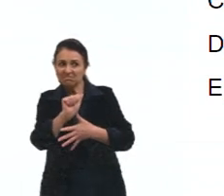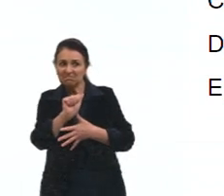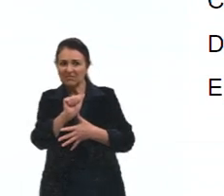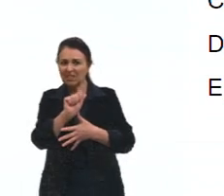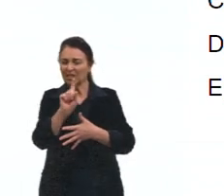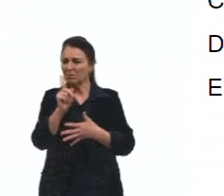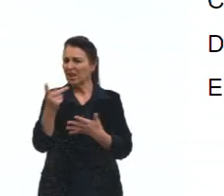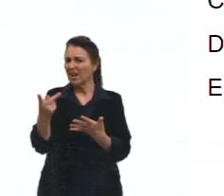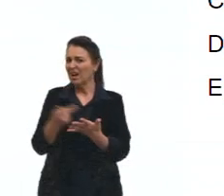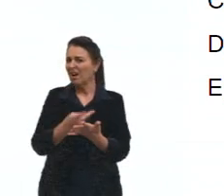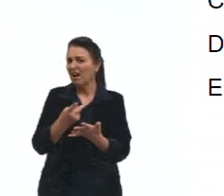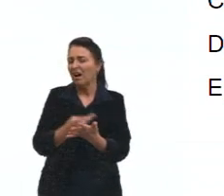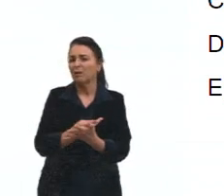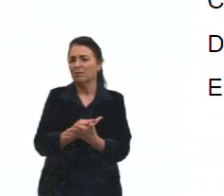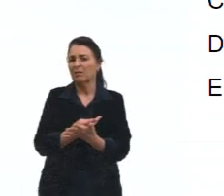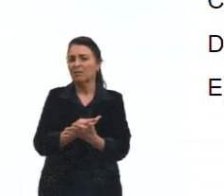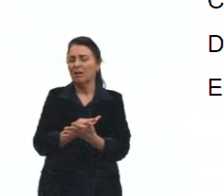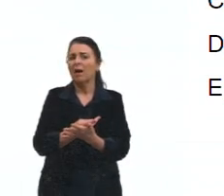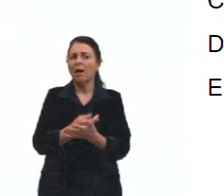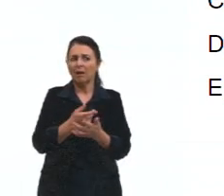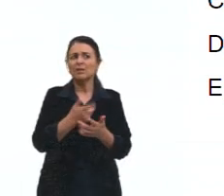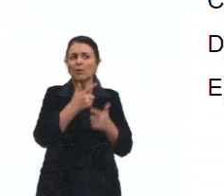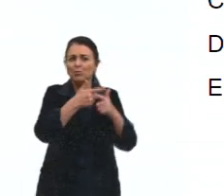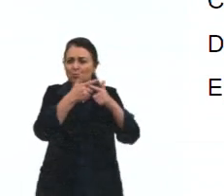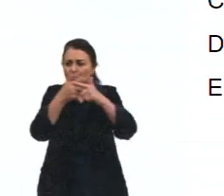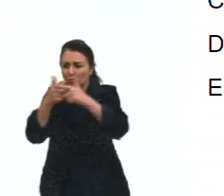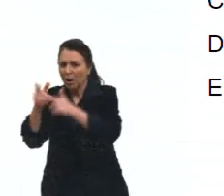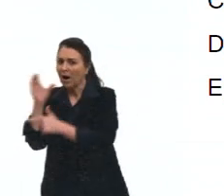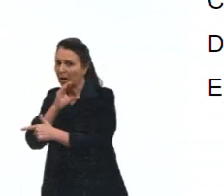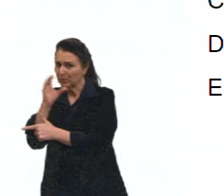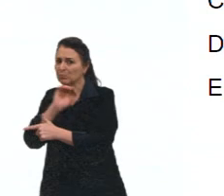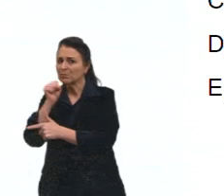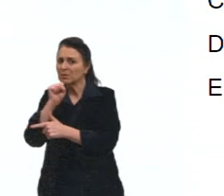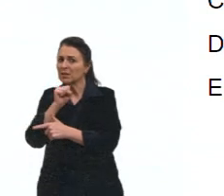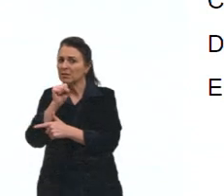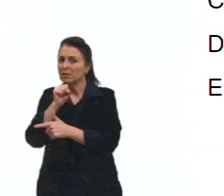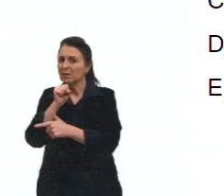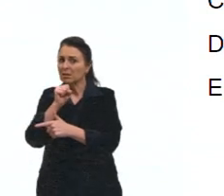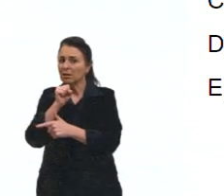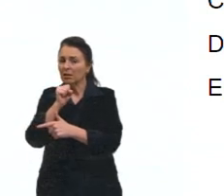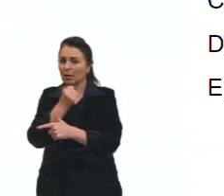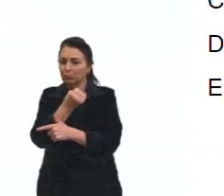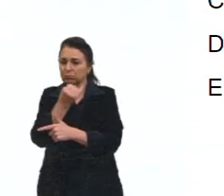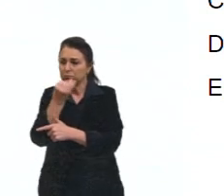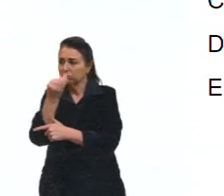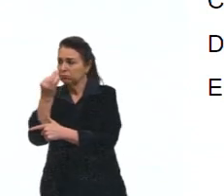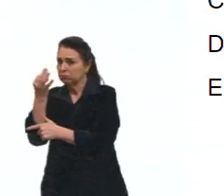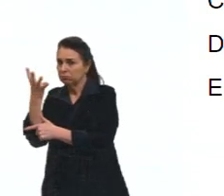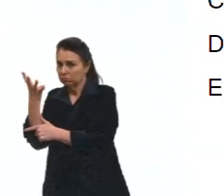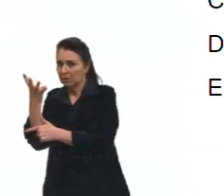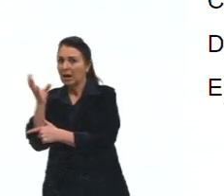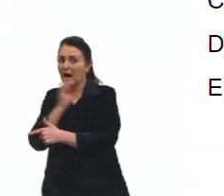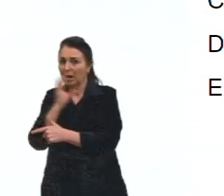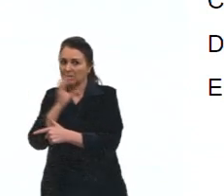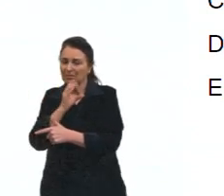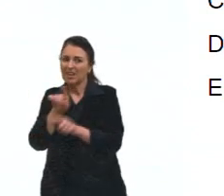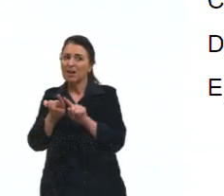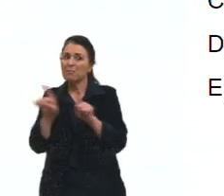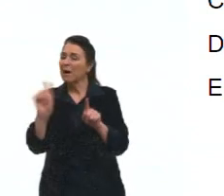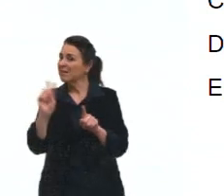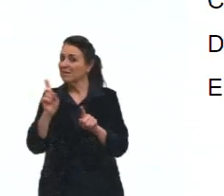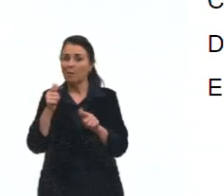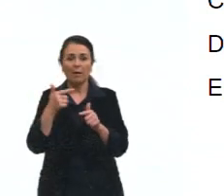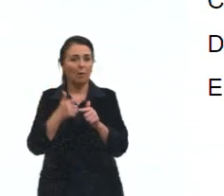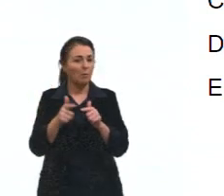as bactérias patogênicas em si multiplico de maneira acelerada todos os microrganismos têm multiplico mas não é o que